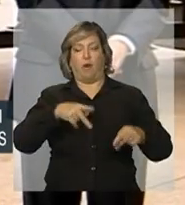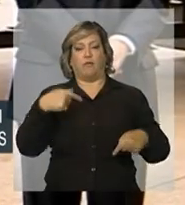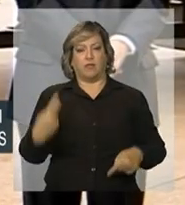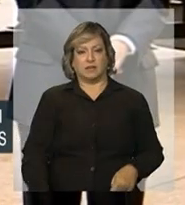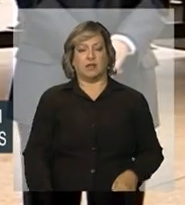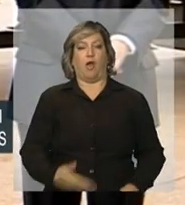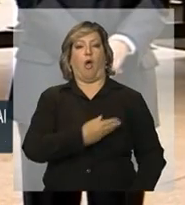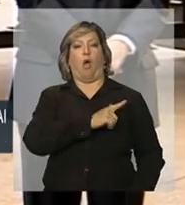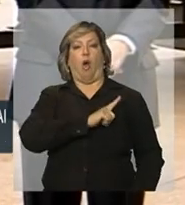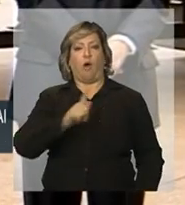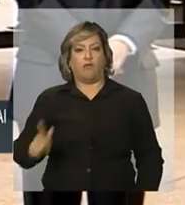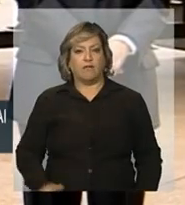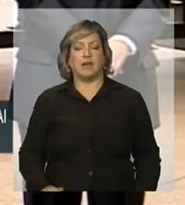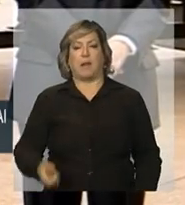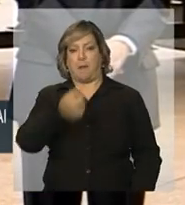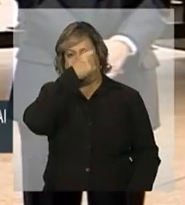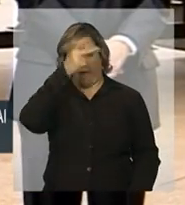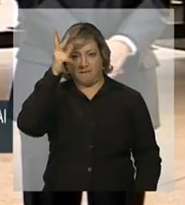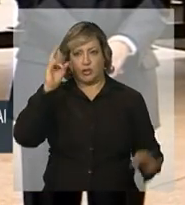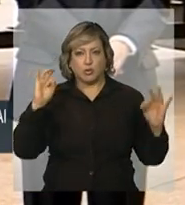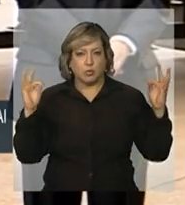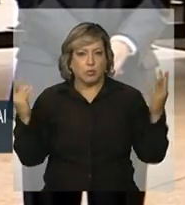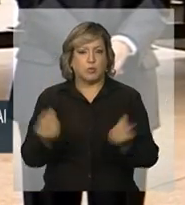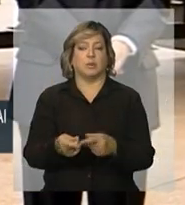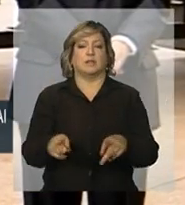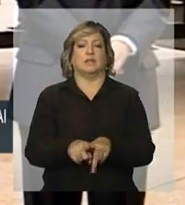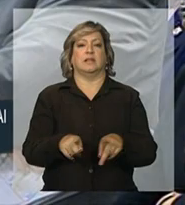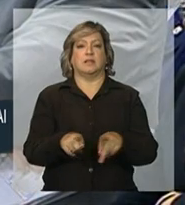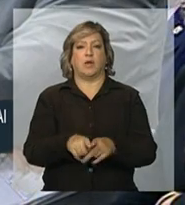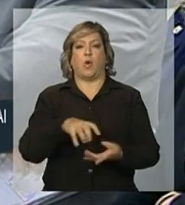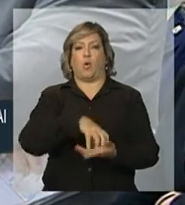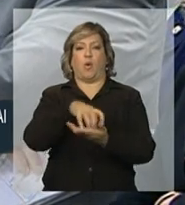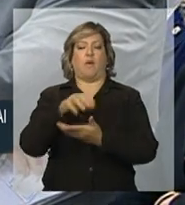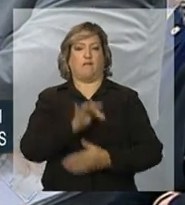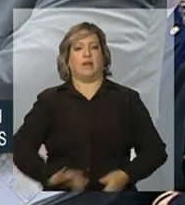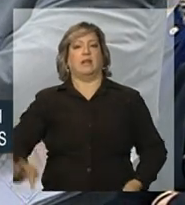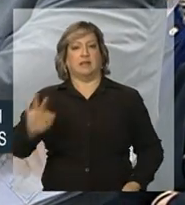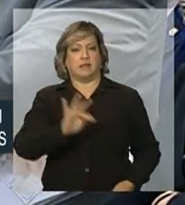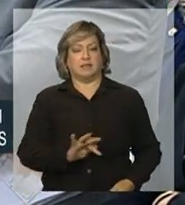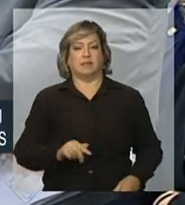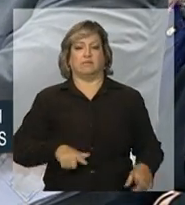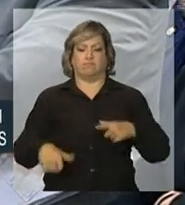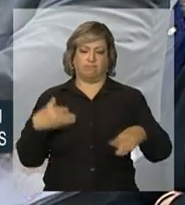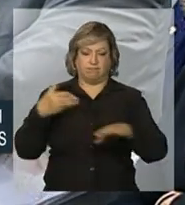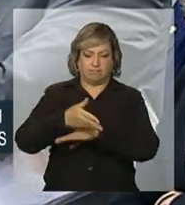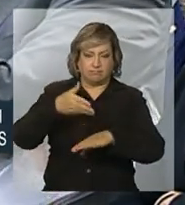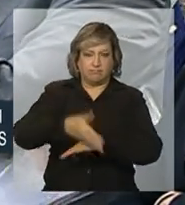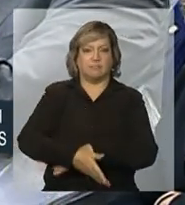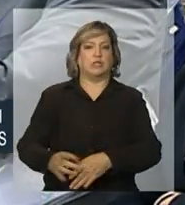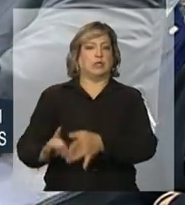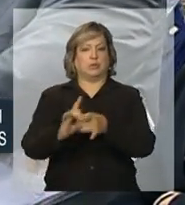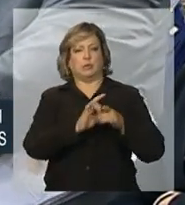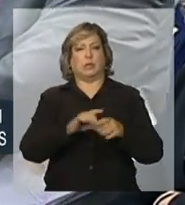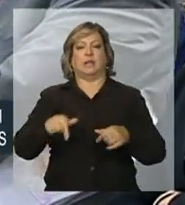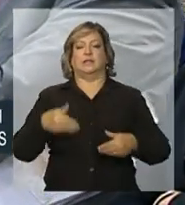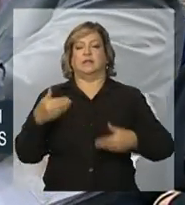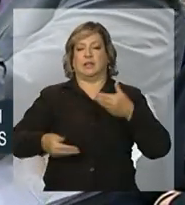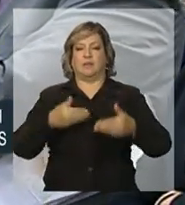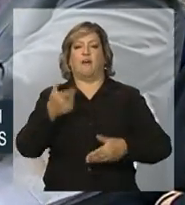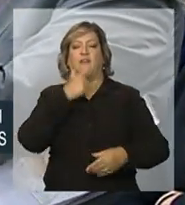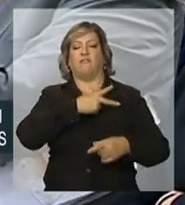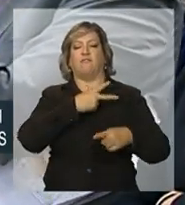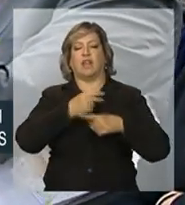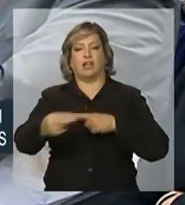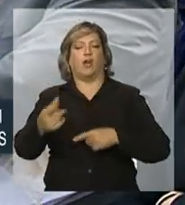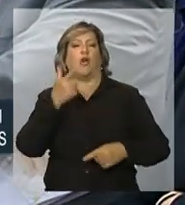seus governadores, seus prefeitos e os órgãos federais participam dessa jornada de